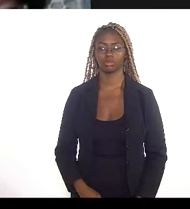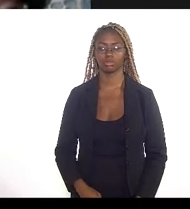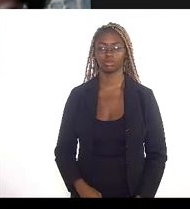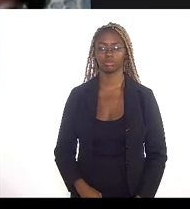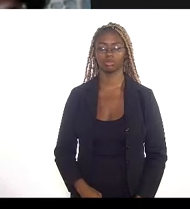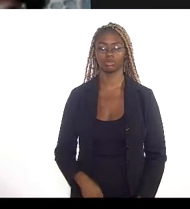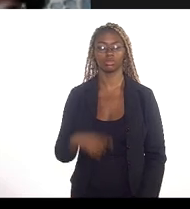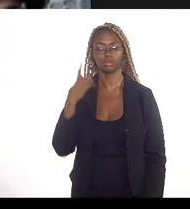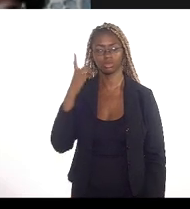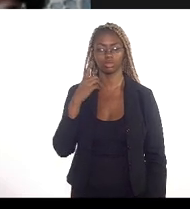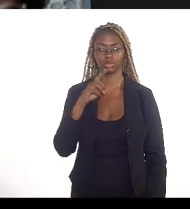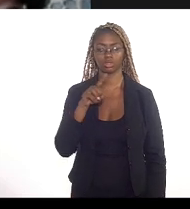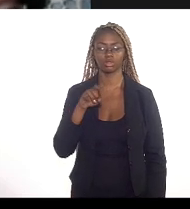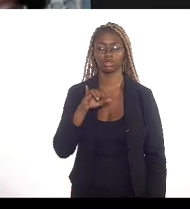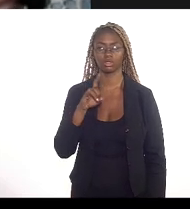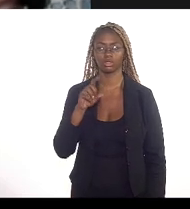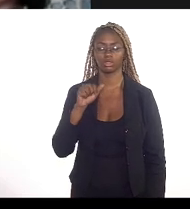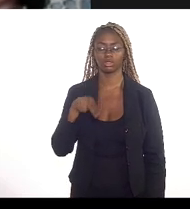Deputada Zeidan.